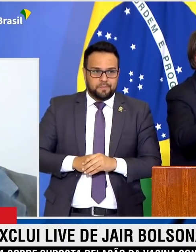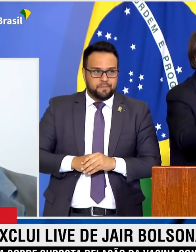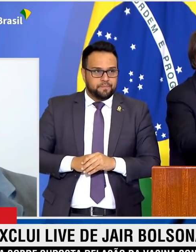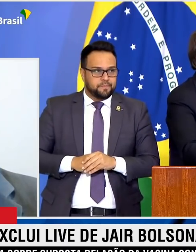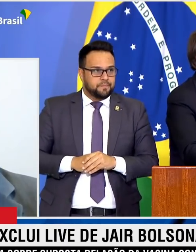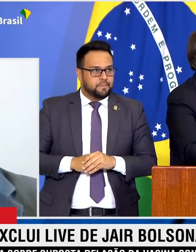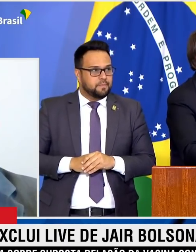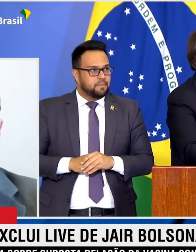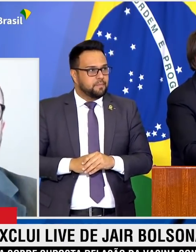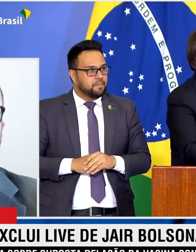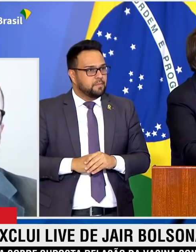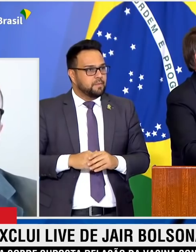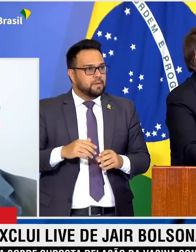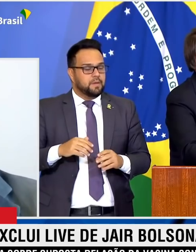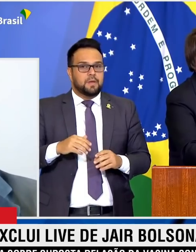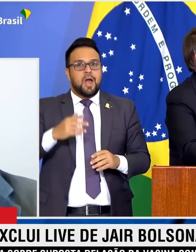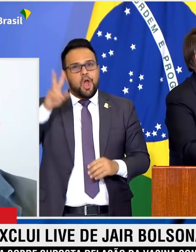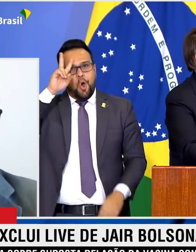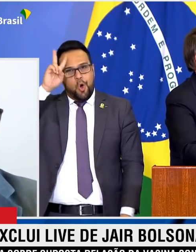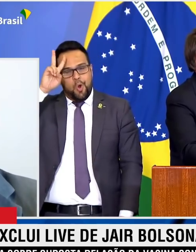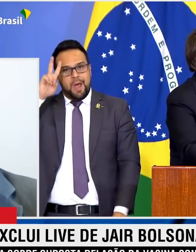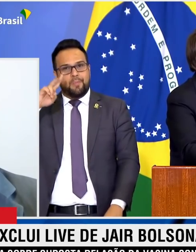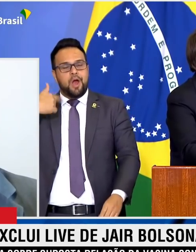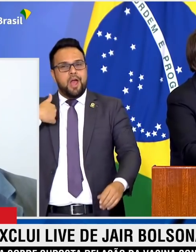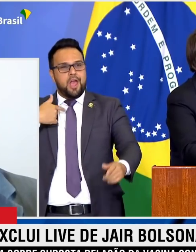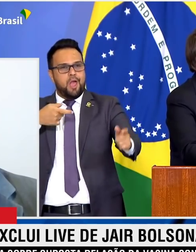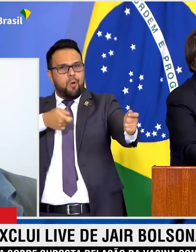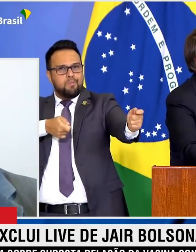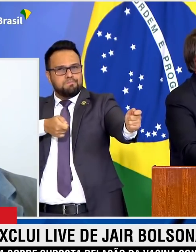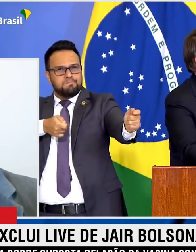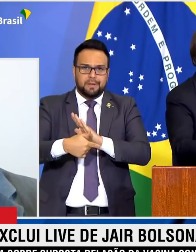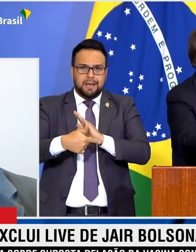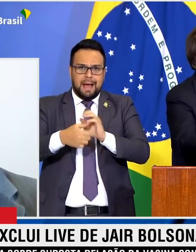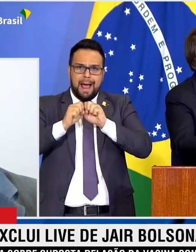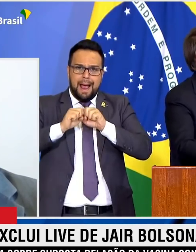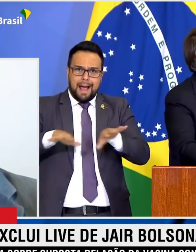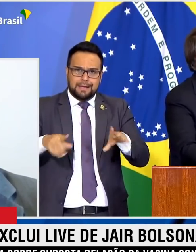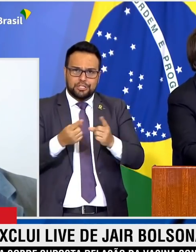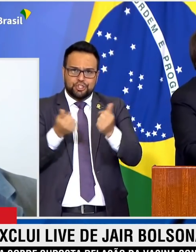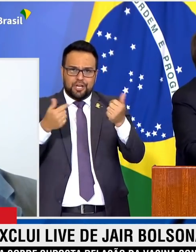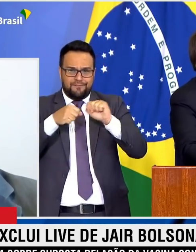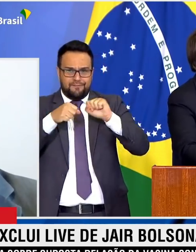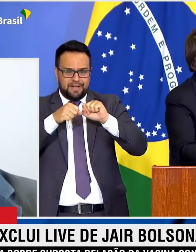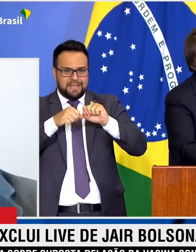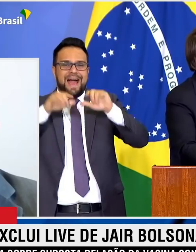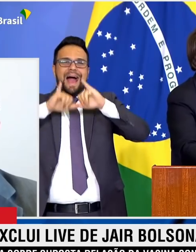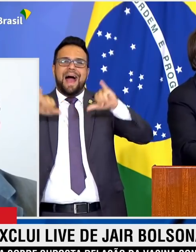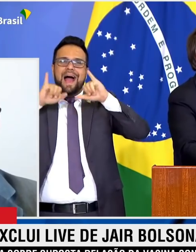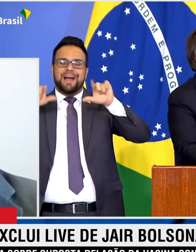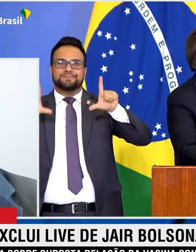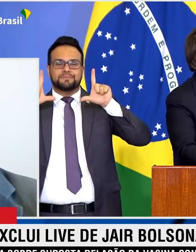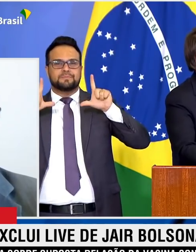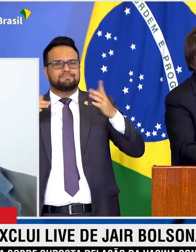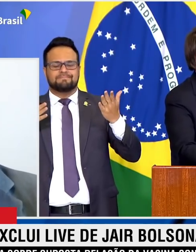aí Se ele releito ele entregaria o cargo ao seu sucessor Não importa se apoiador o contrário ao